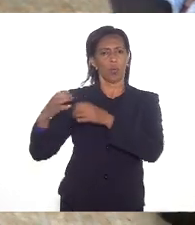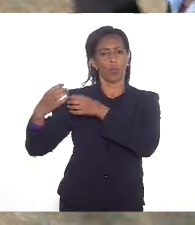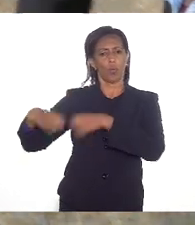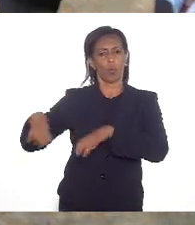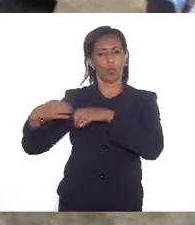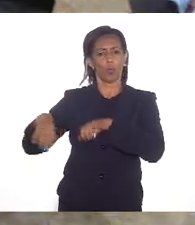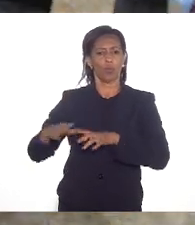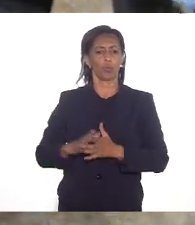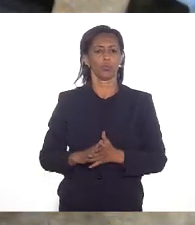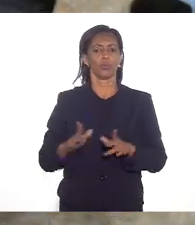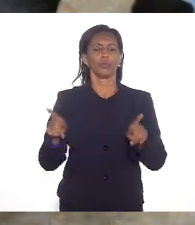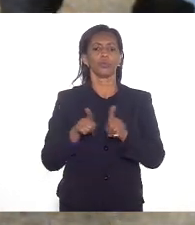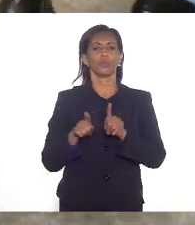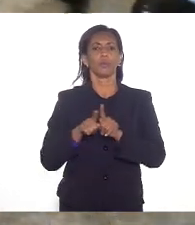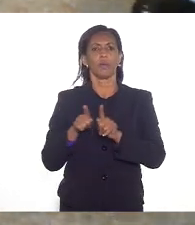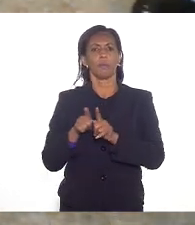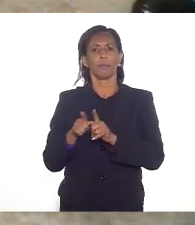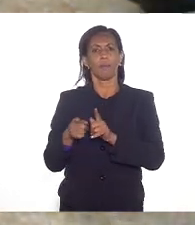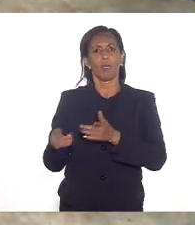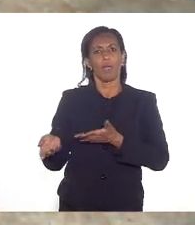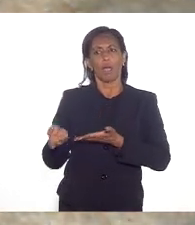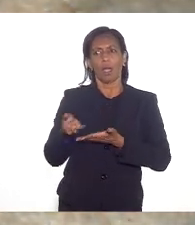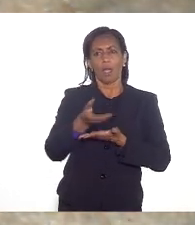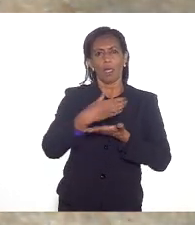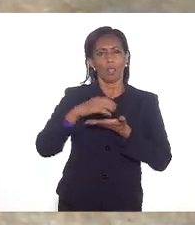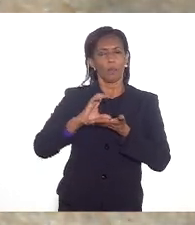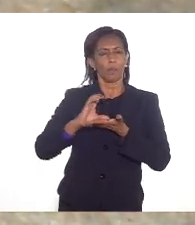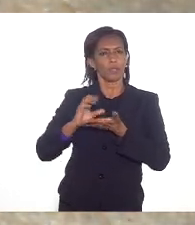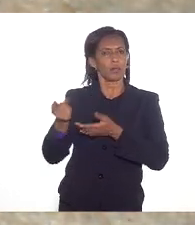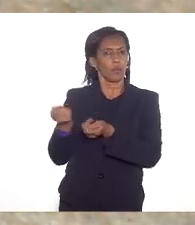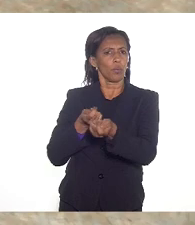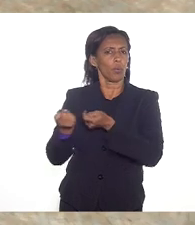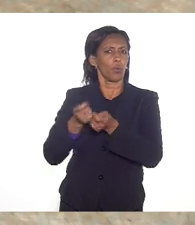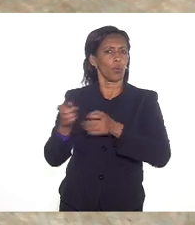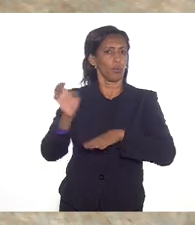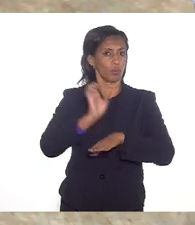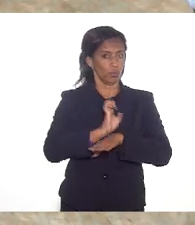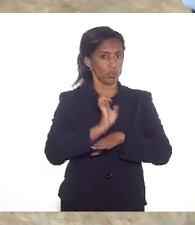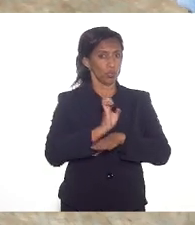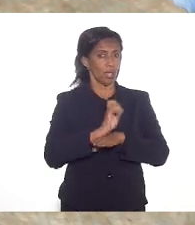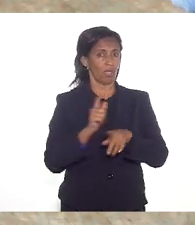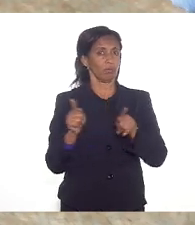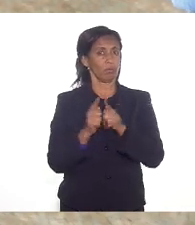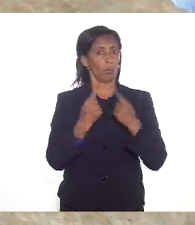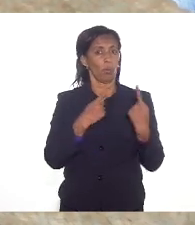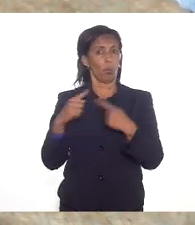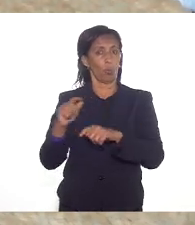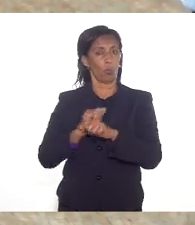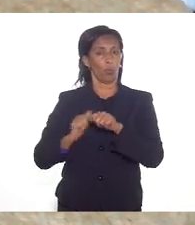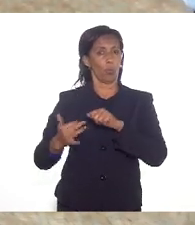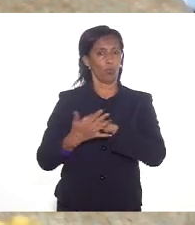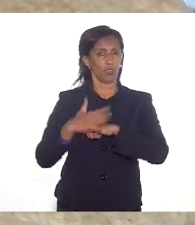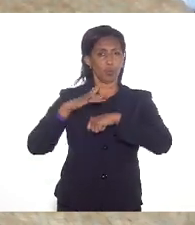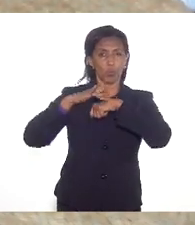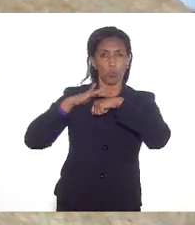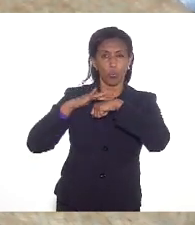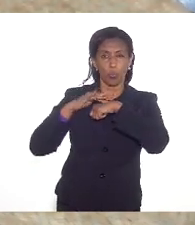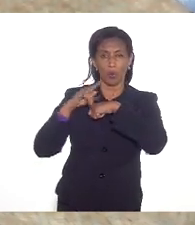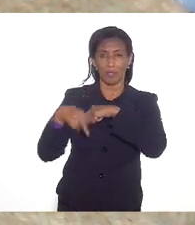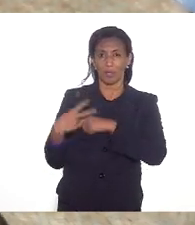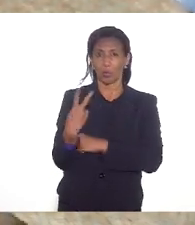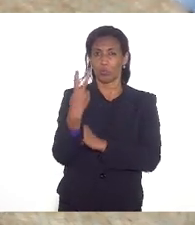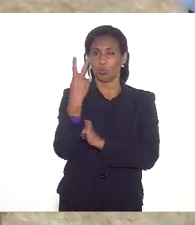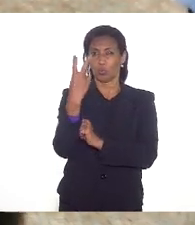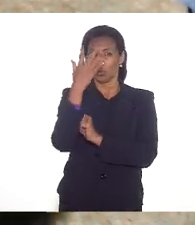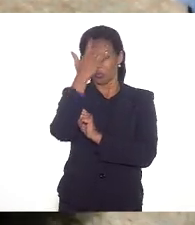concursos públicos da recuperação econômica do nosso estado e sobretudo do enfrentamento o convite doença esta que levou